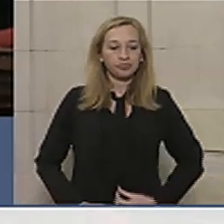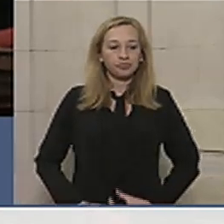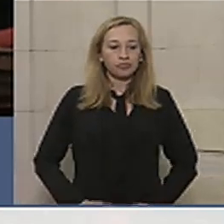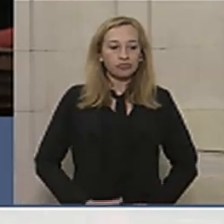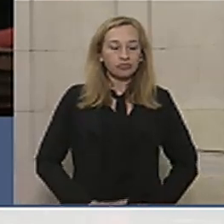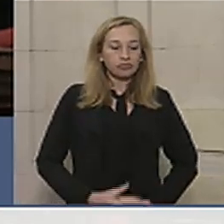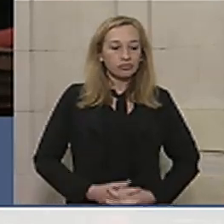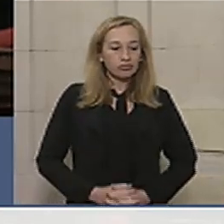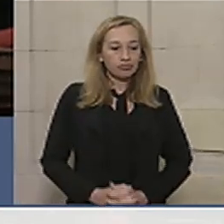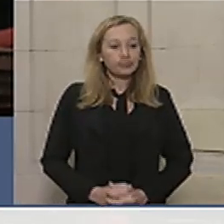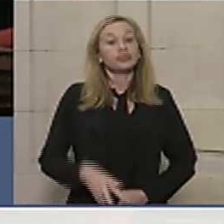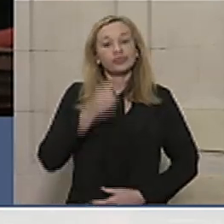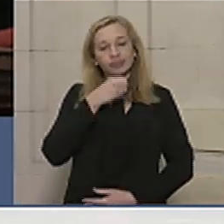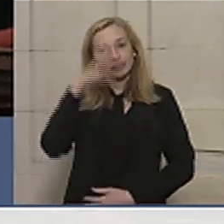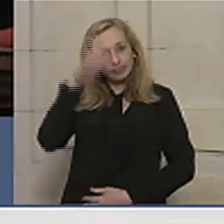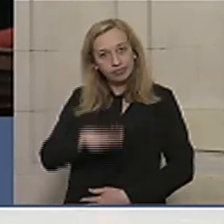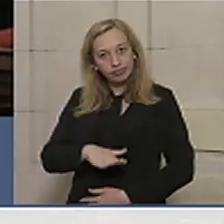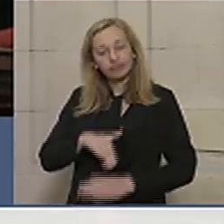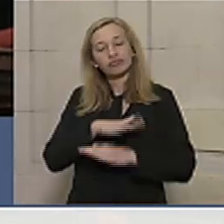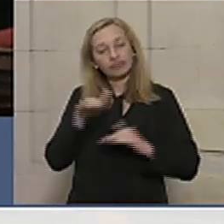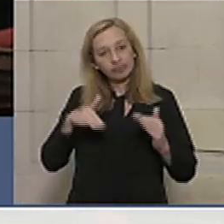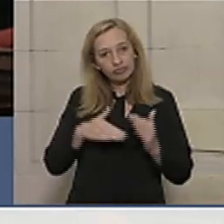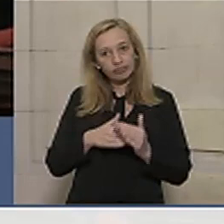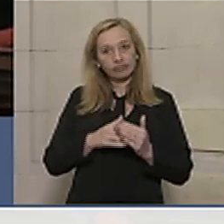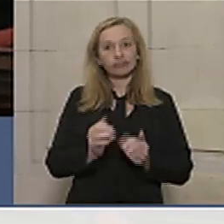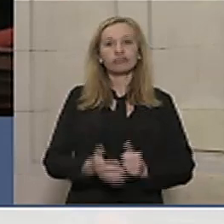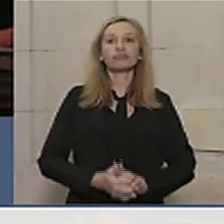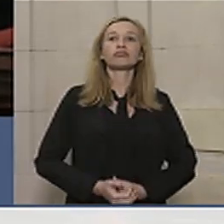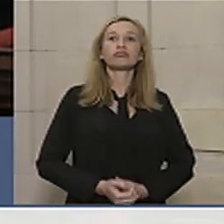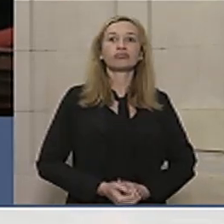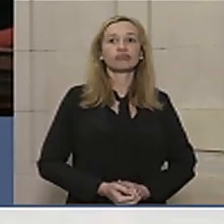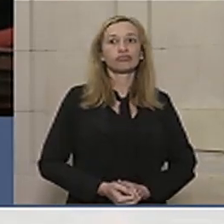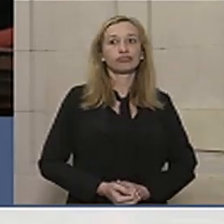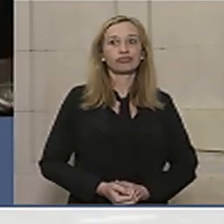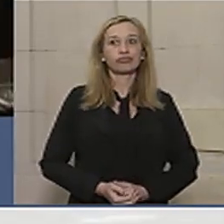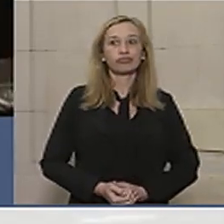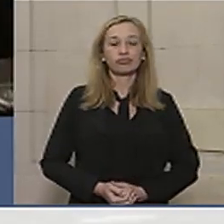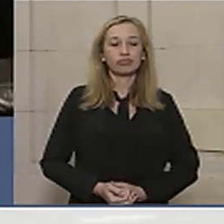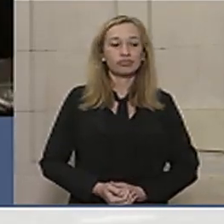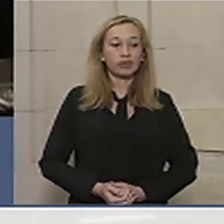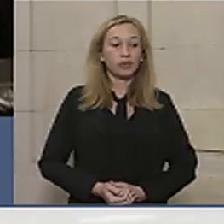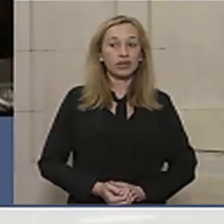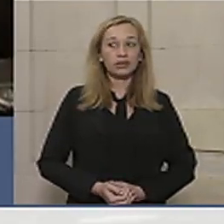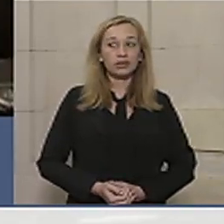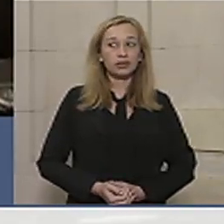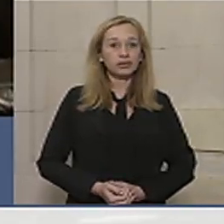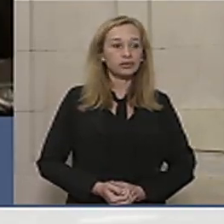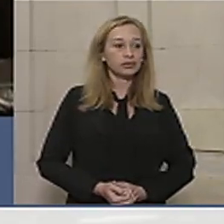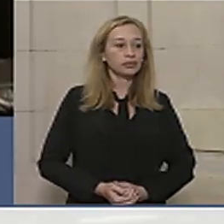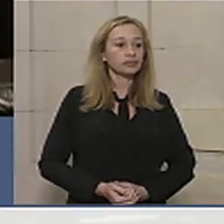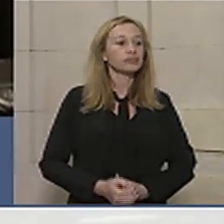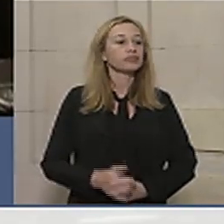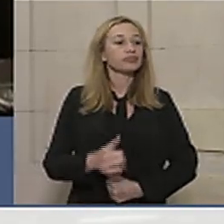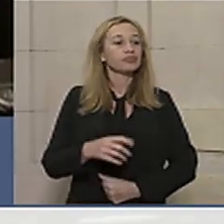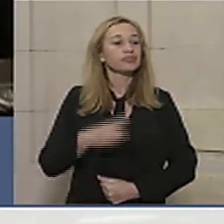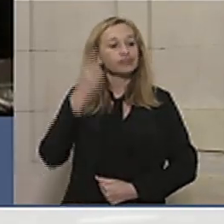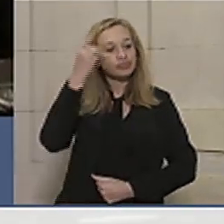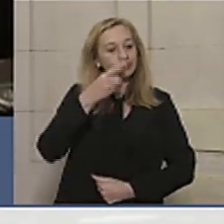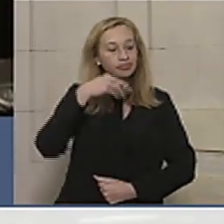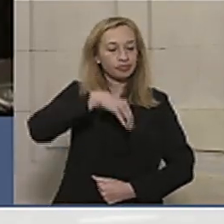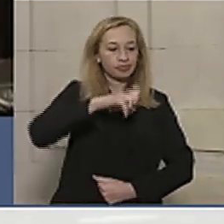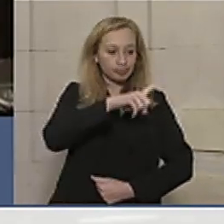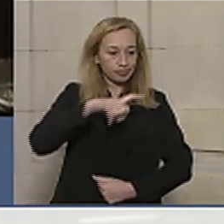Bom, boa tarde a todos os parlamentares, boa tarde, meu presidente, deputado Max, preside essa